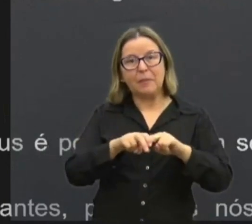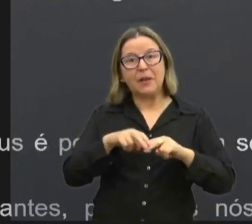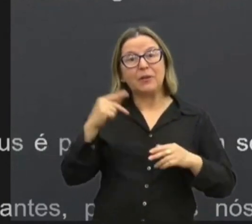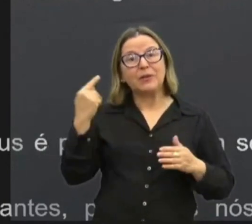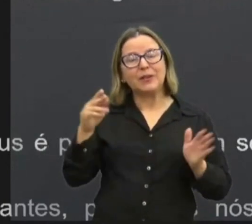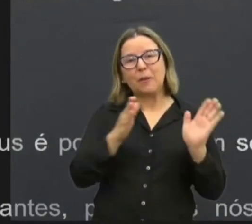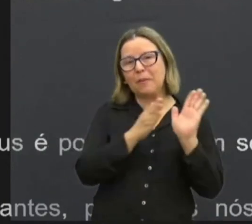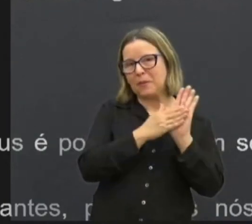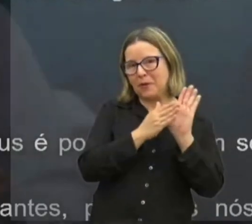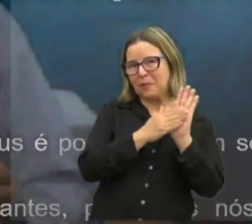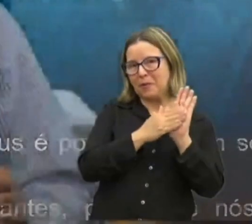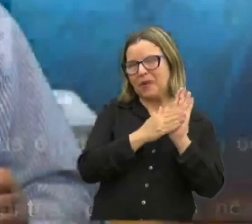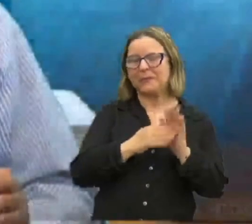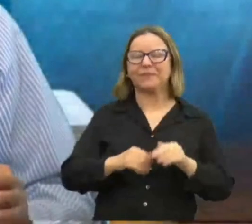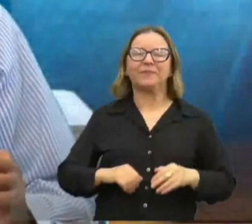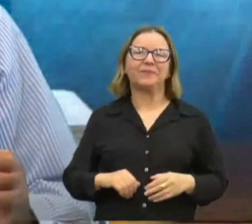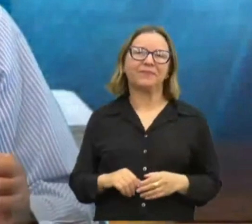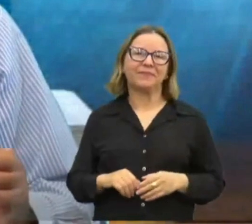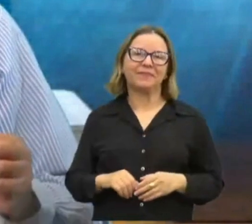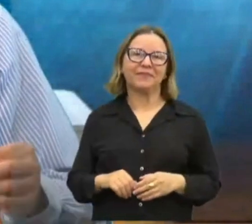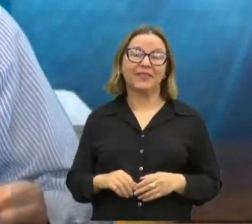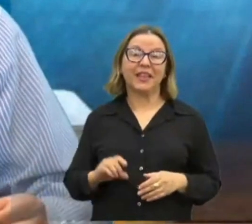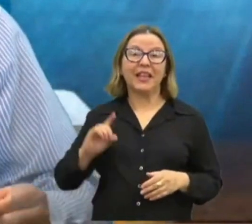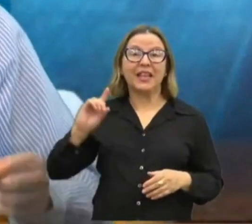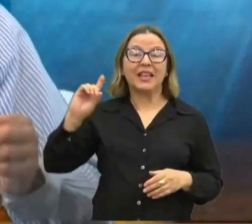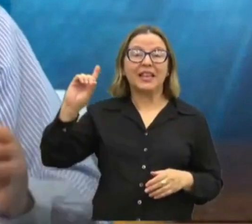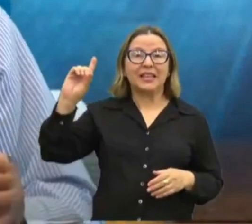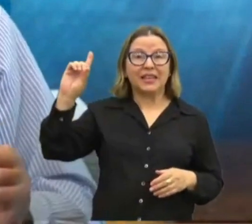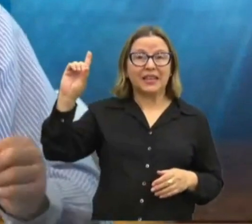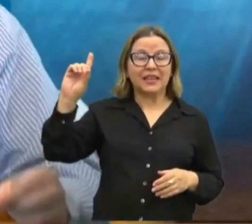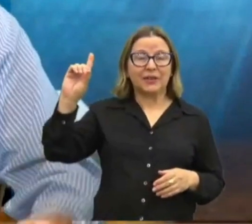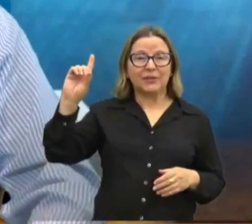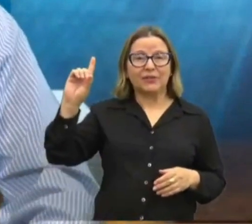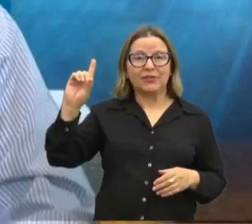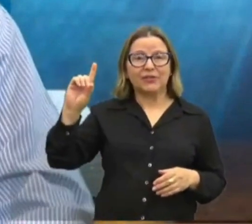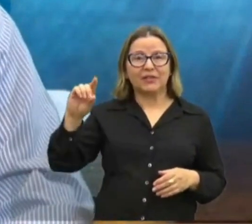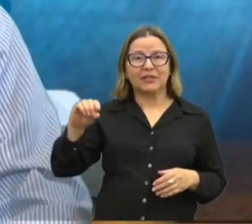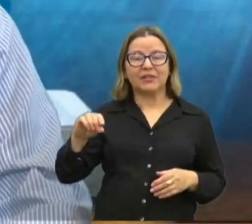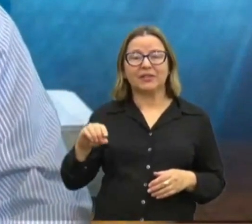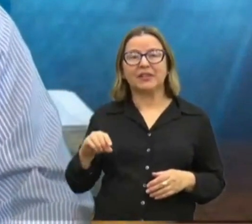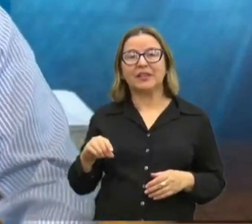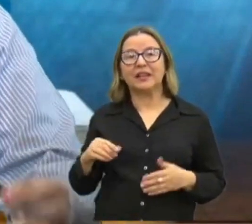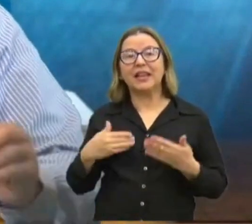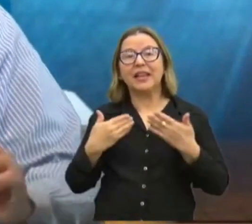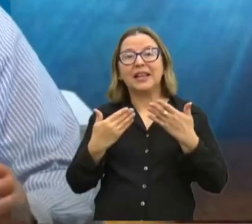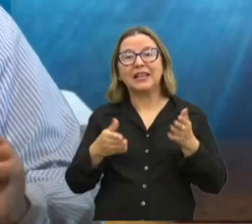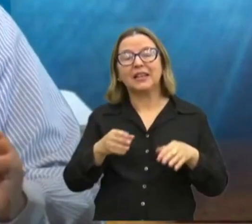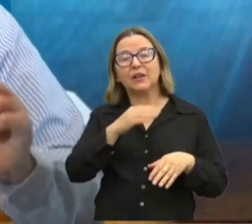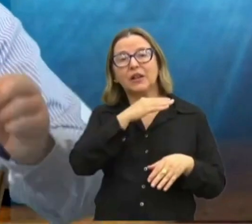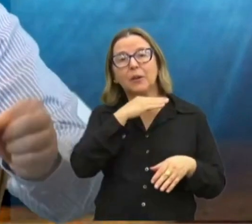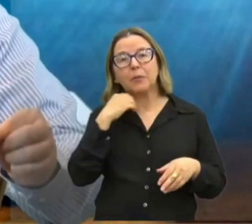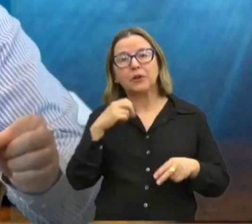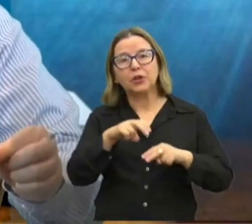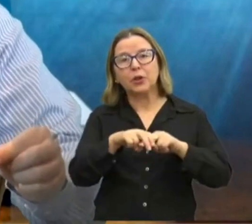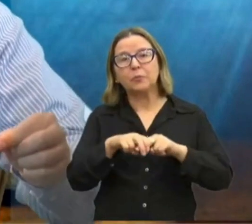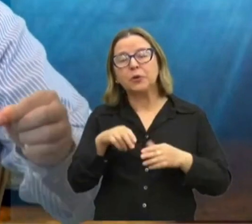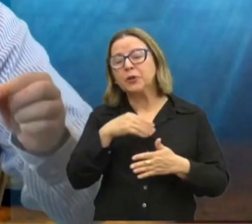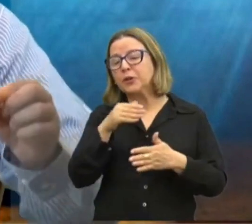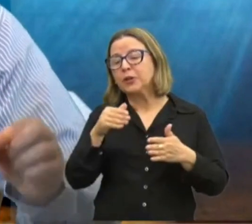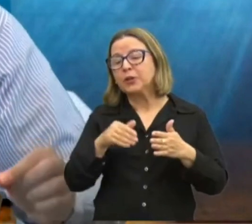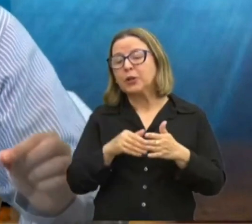Exatamente. Então, Deus entregou, não poupou o seu Filho e o entregou por todos aqueles que amam a